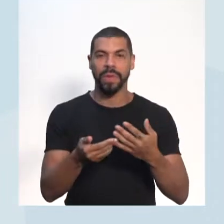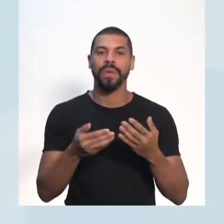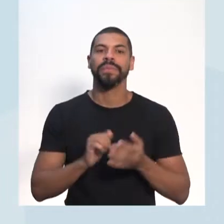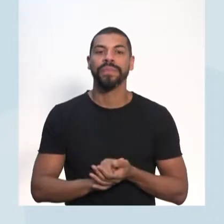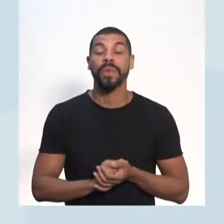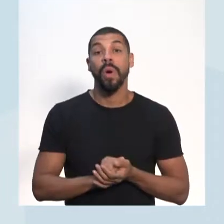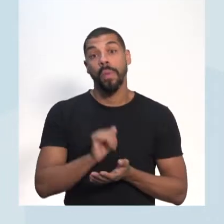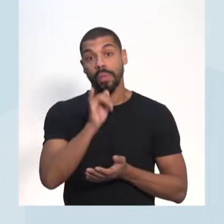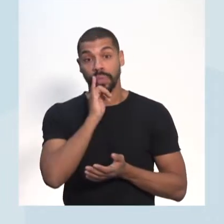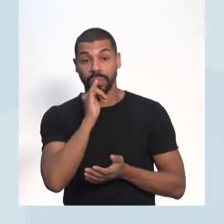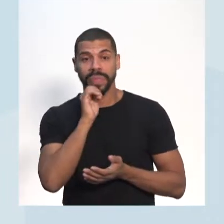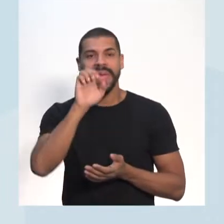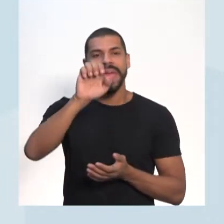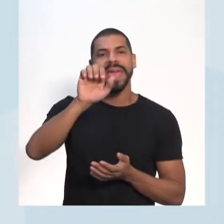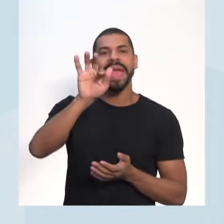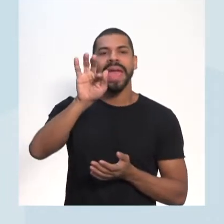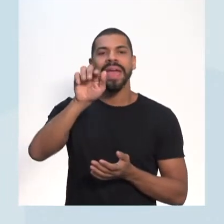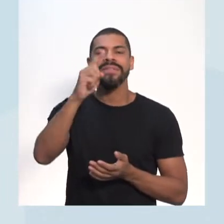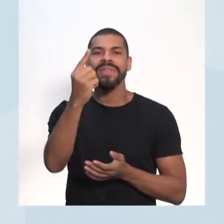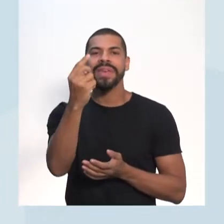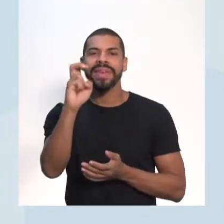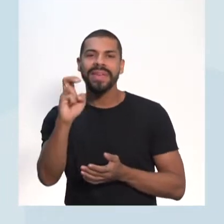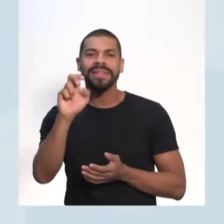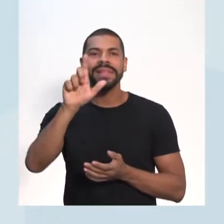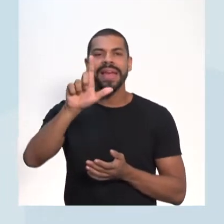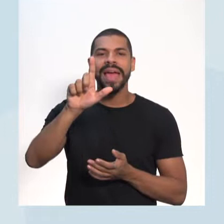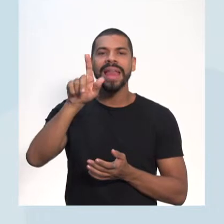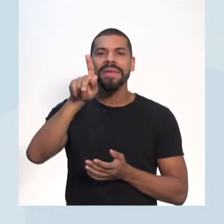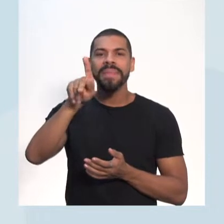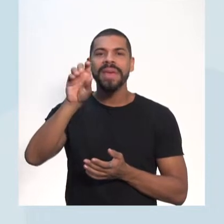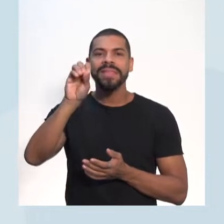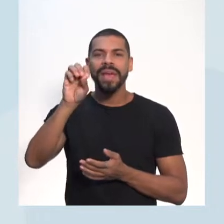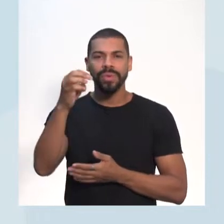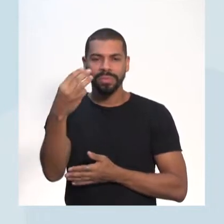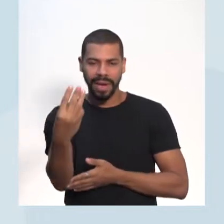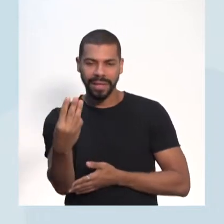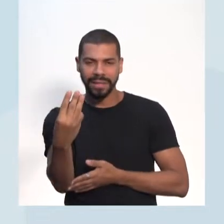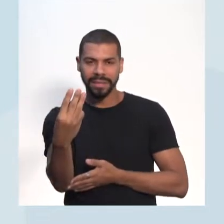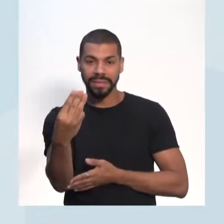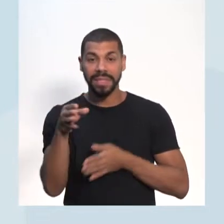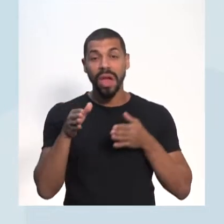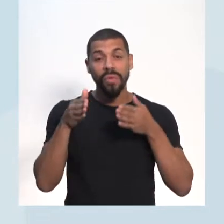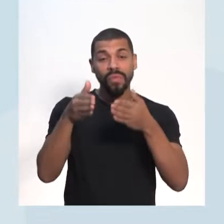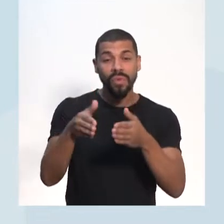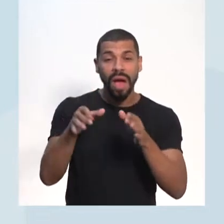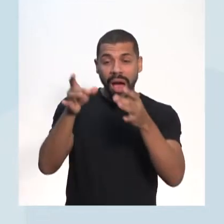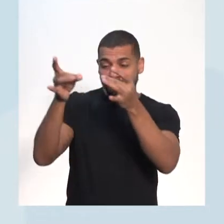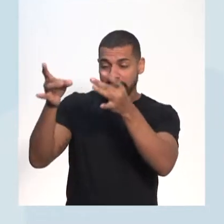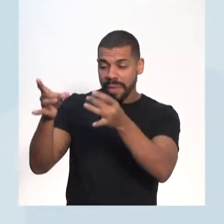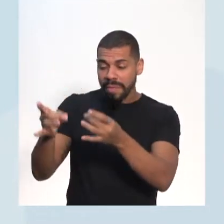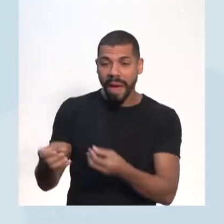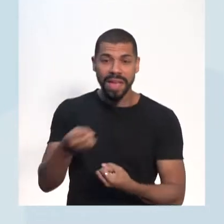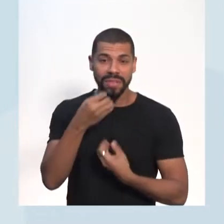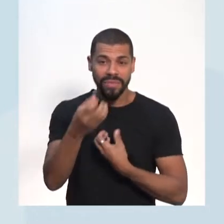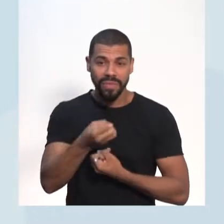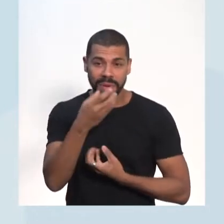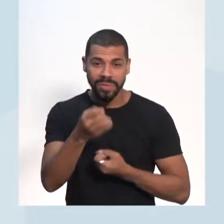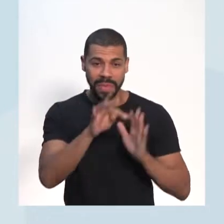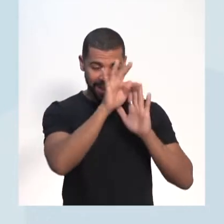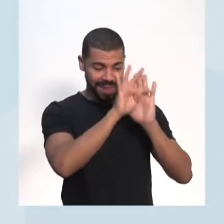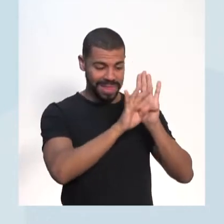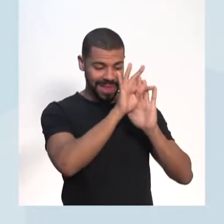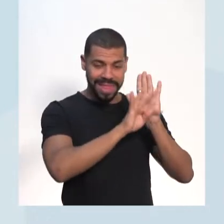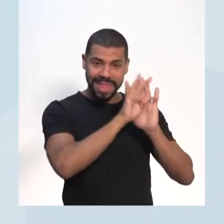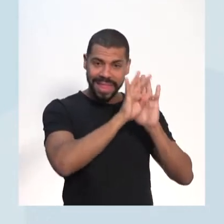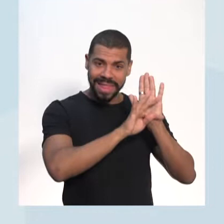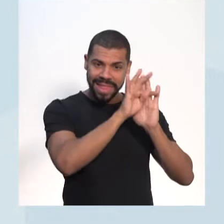da habilidade EF15 e LP03, então, que é localizar informações explícitas em textos de diferentes gêneros